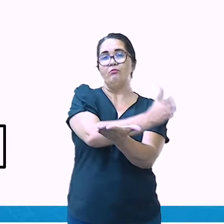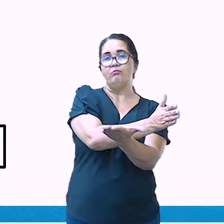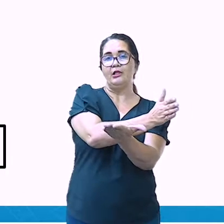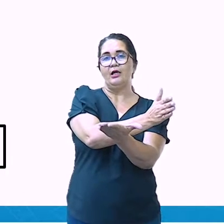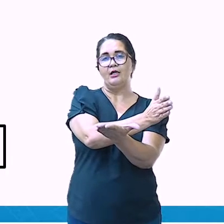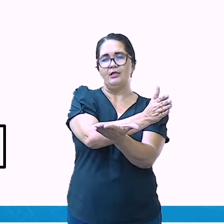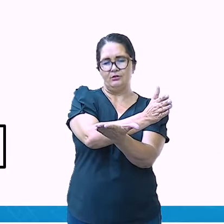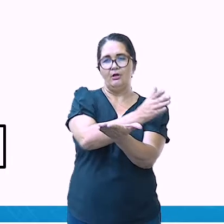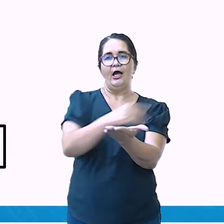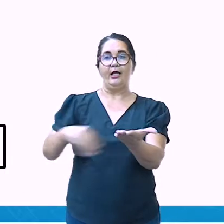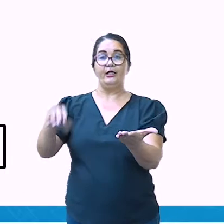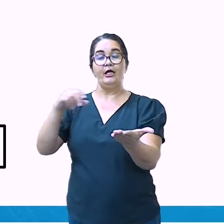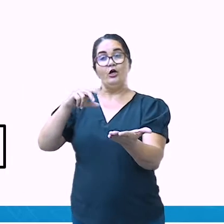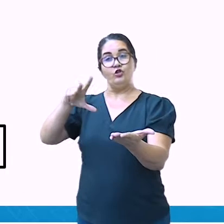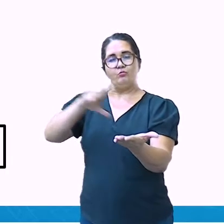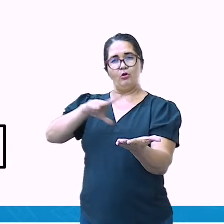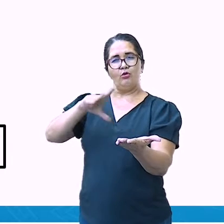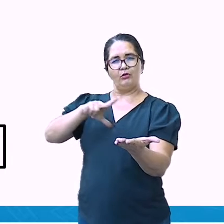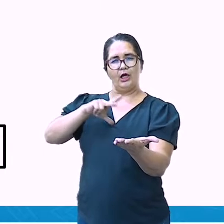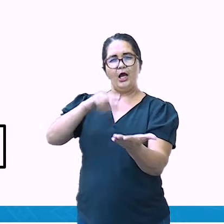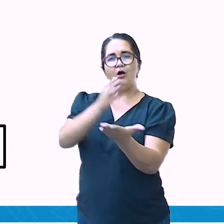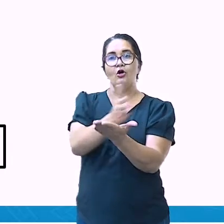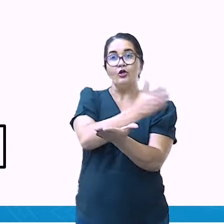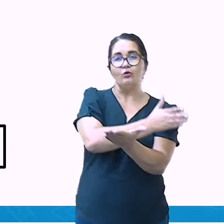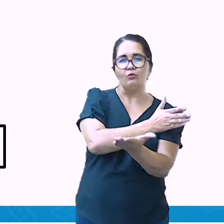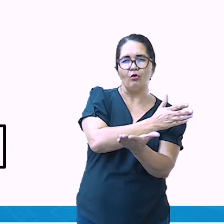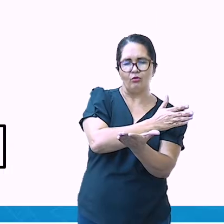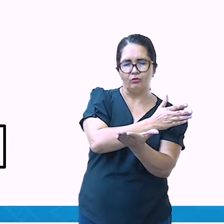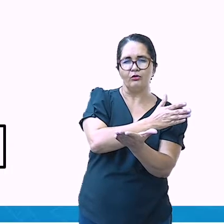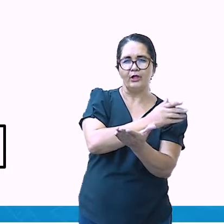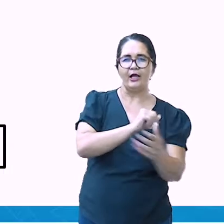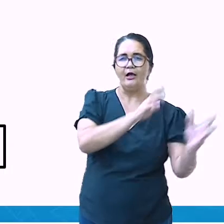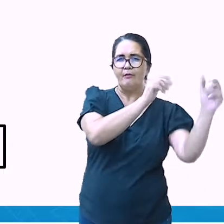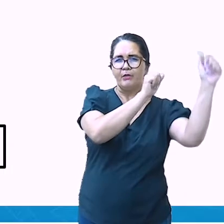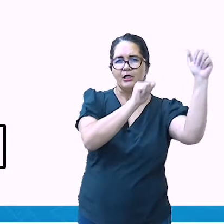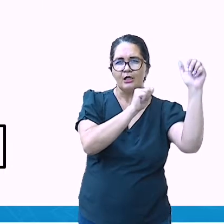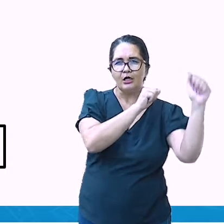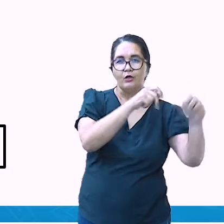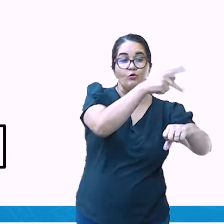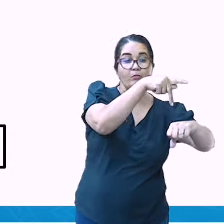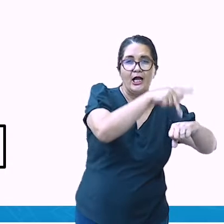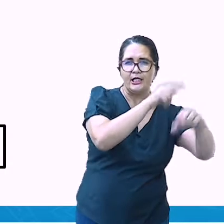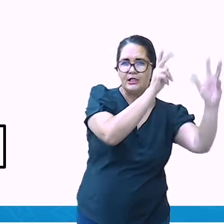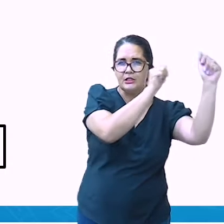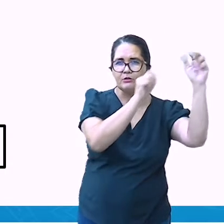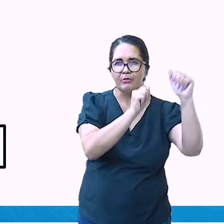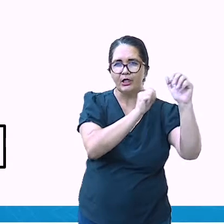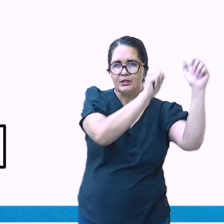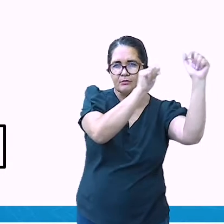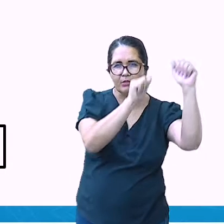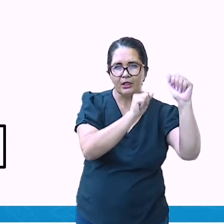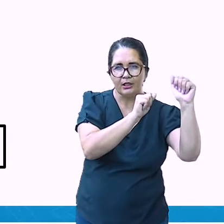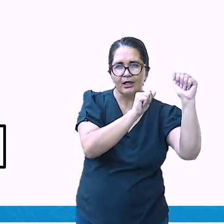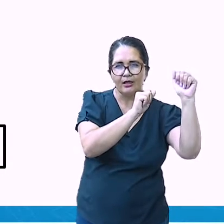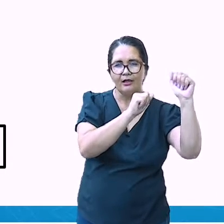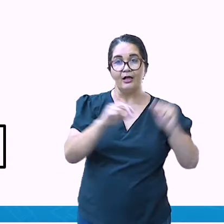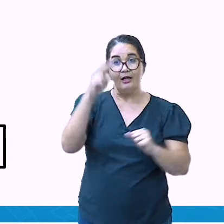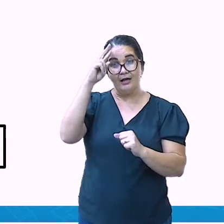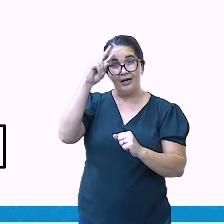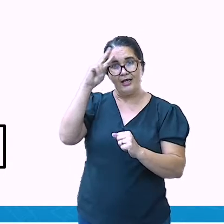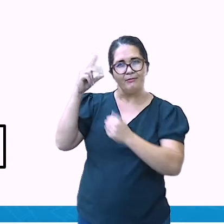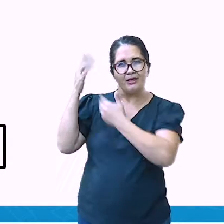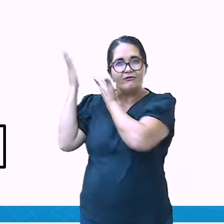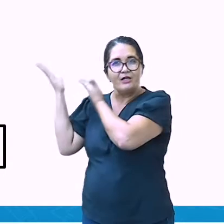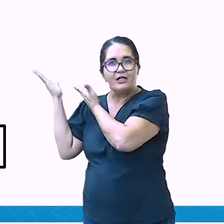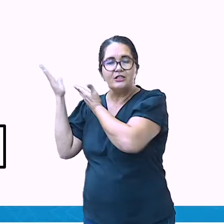a Espanha, eles não podiam entrar mais para dentro ali. Então, esse pedaço aqui era dos espanhóis e